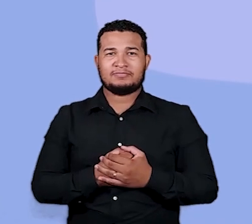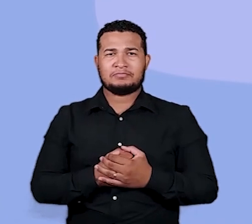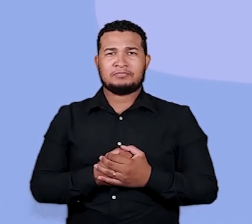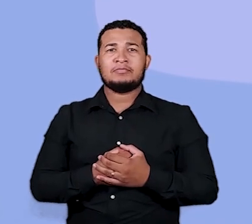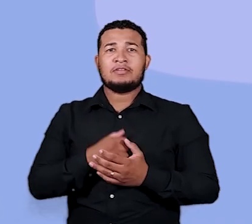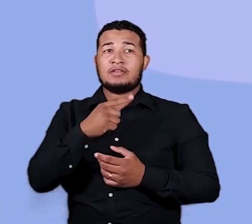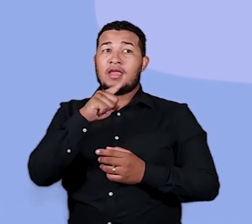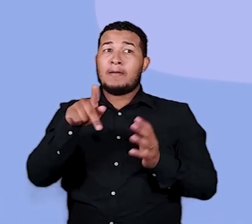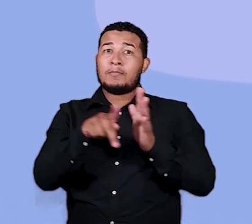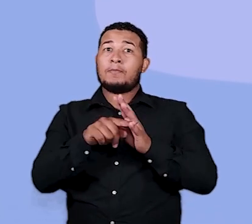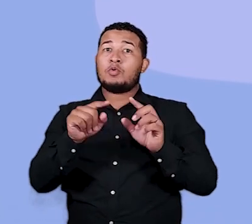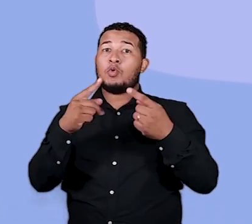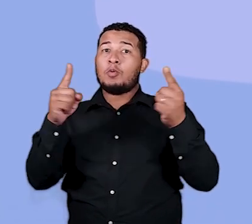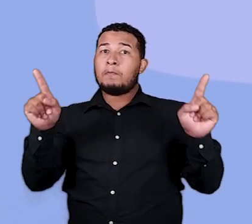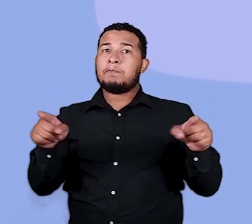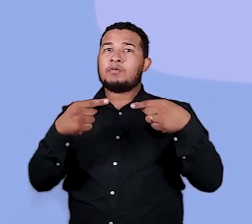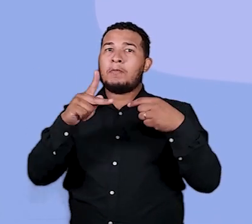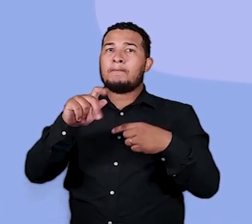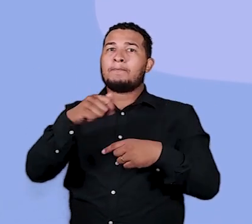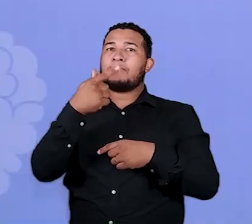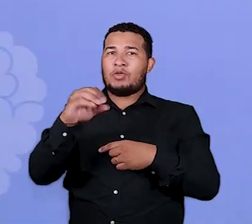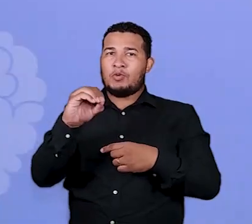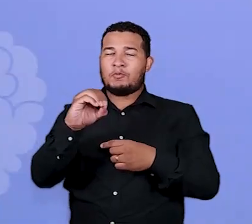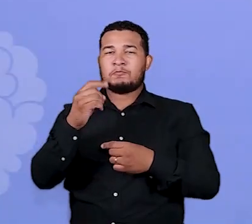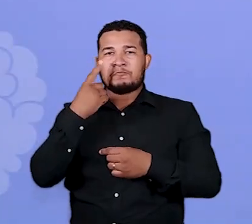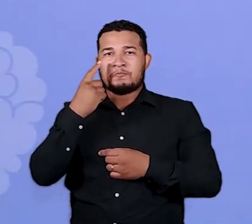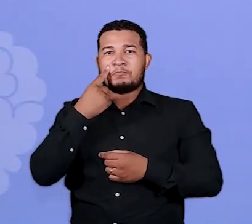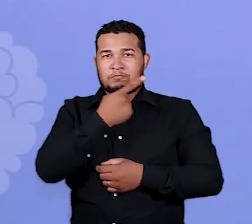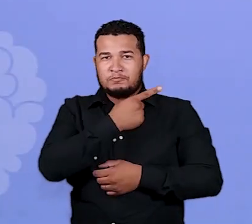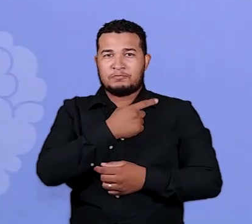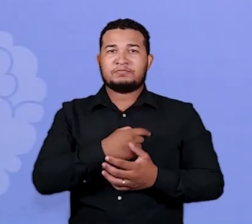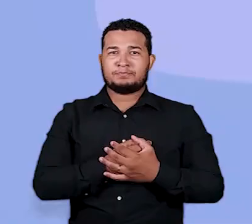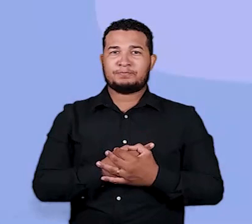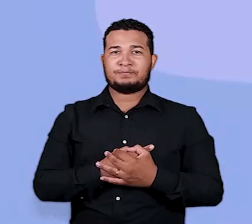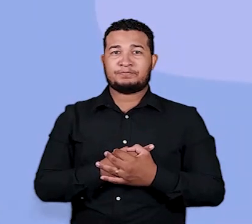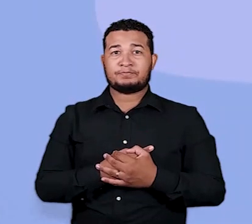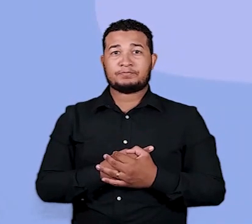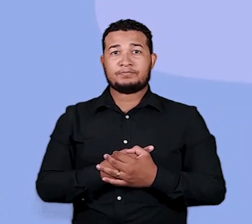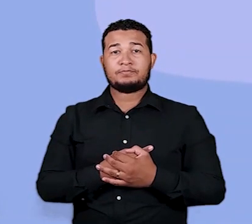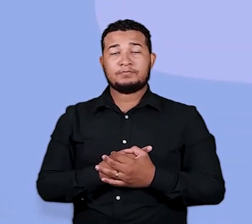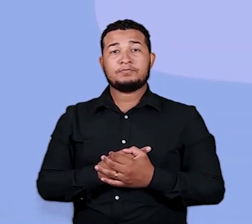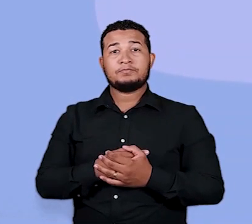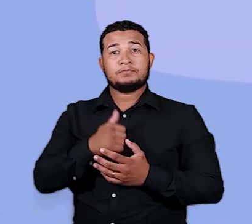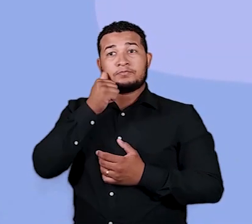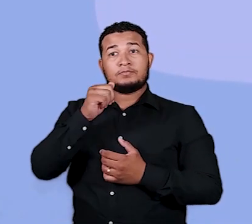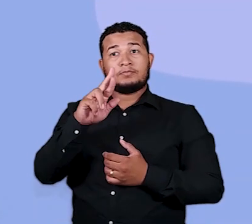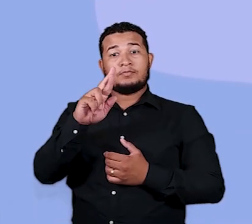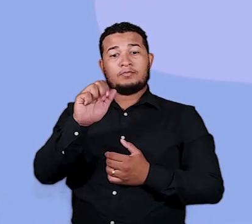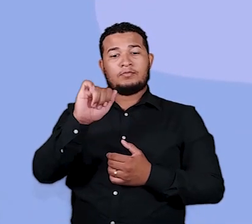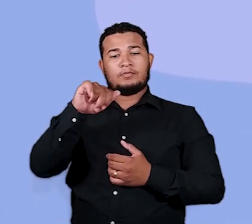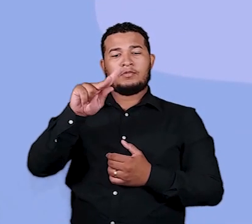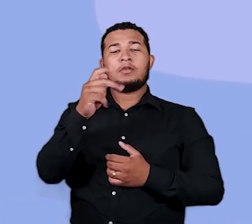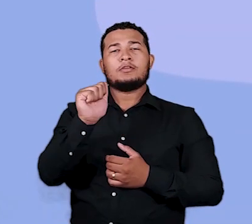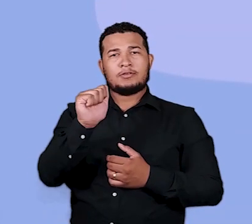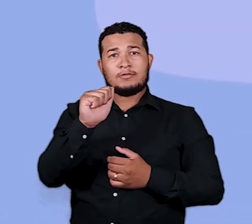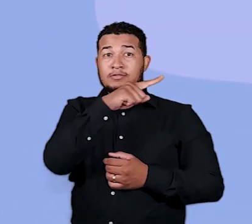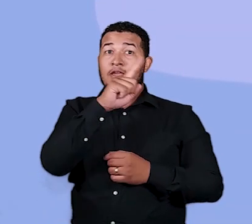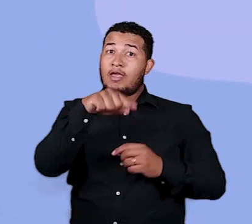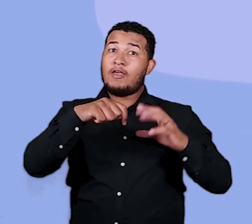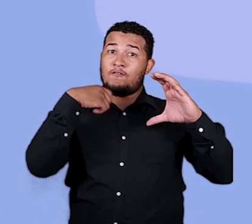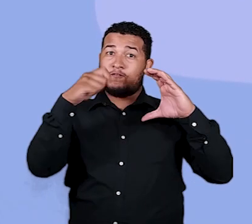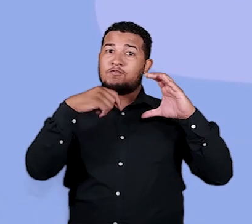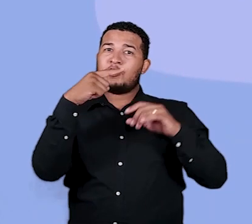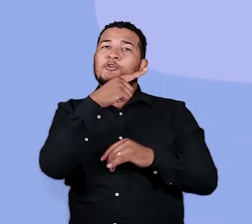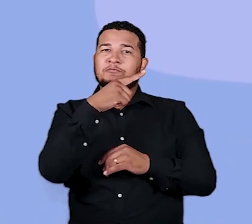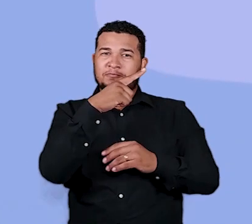cada batalha. Então essa é a batalha dos peões. Observe comigo o próximo slide. Rainha de Ketty. Isso é um filme,